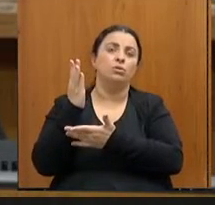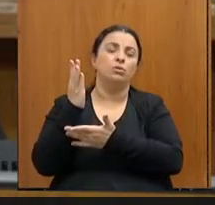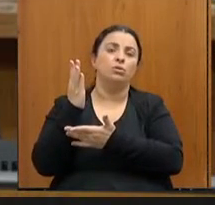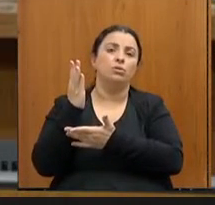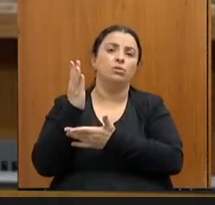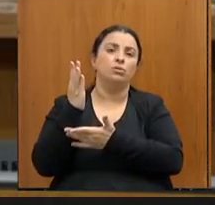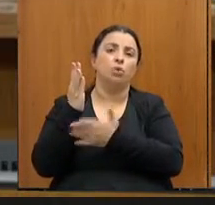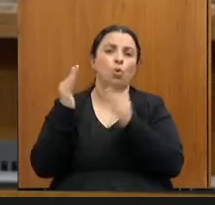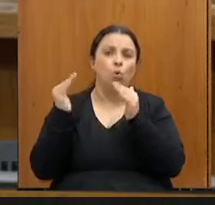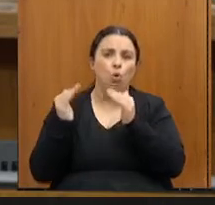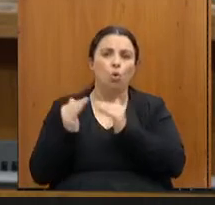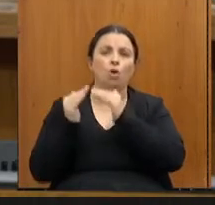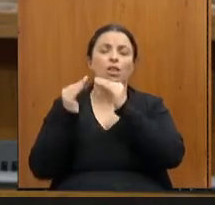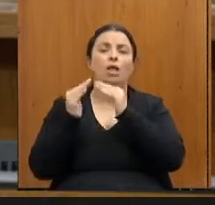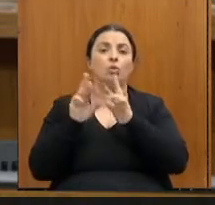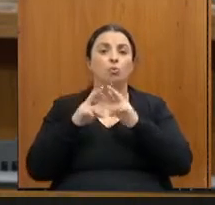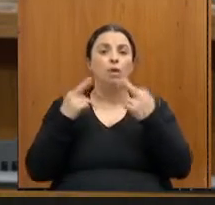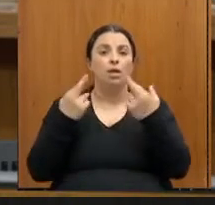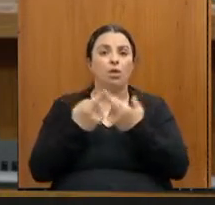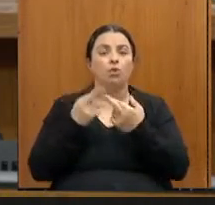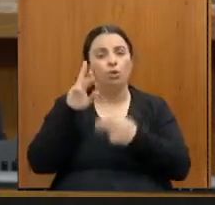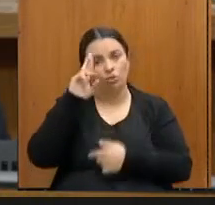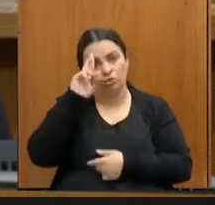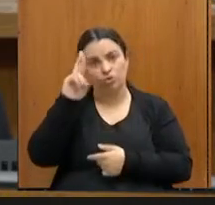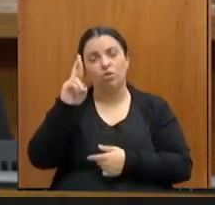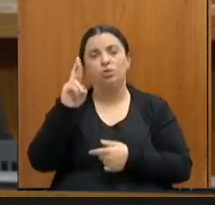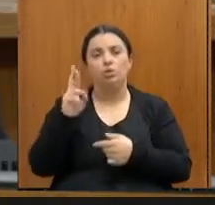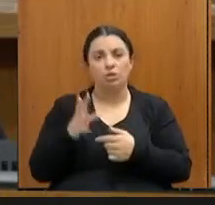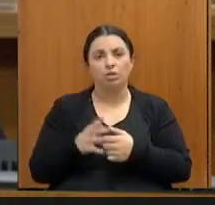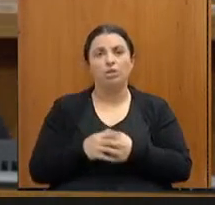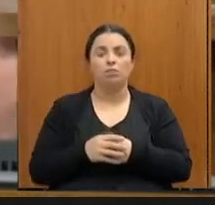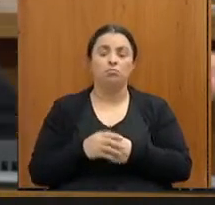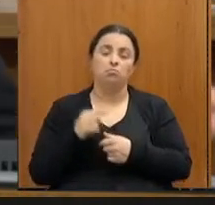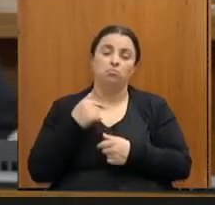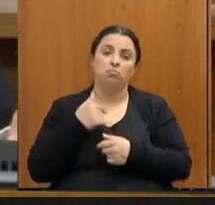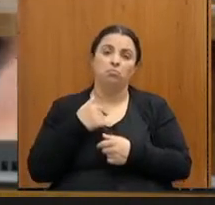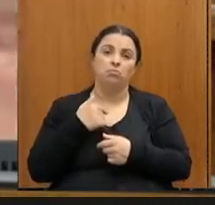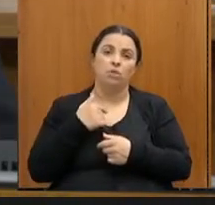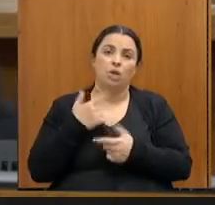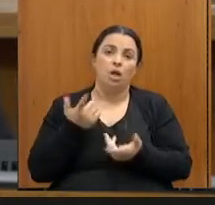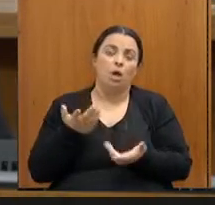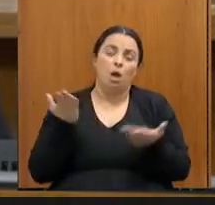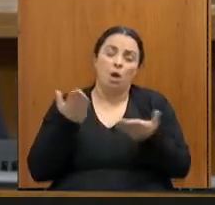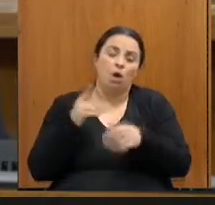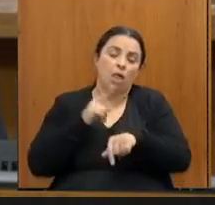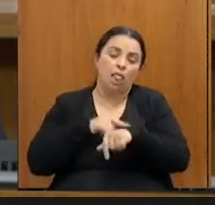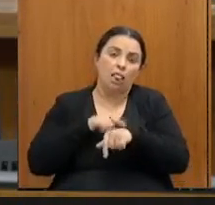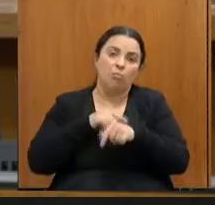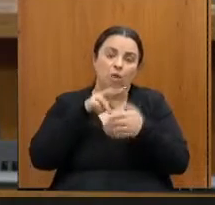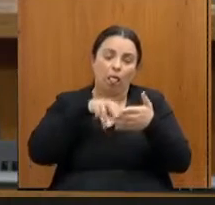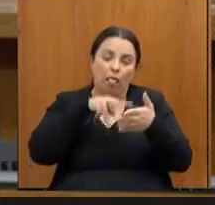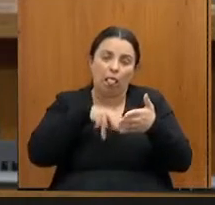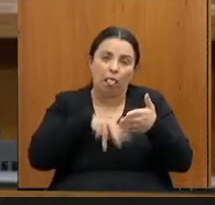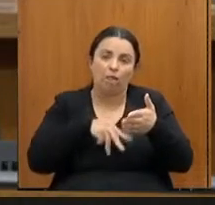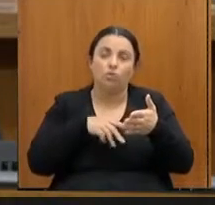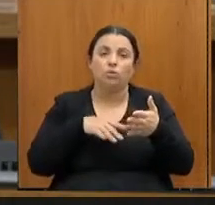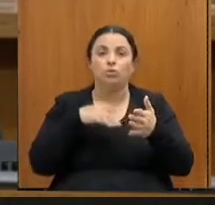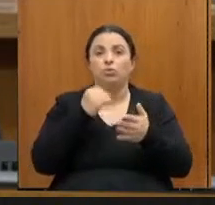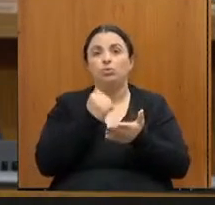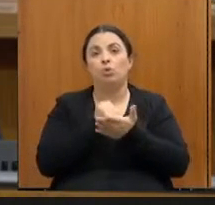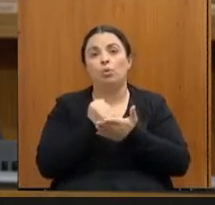numa reunião de diretoria eu acredito que agora não tenho tenho que olhar aqui mas provavelmente em